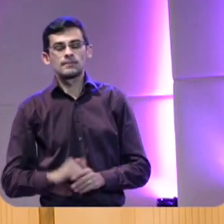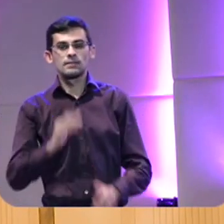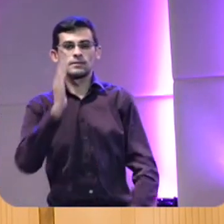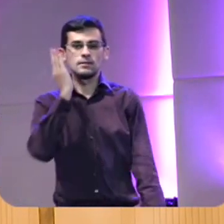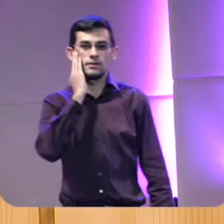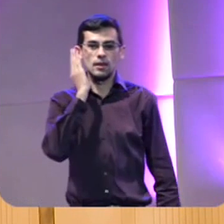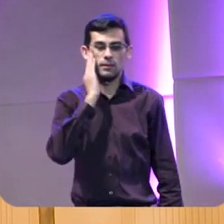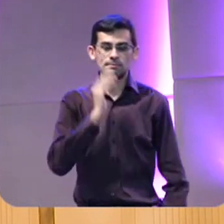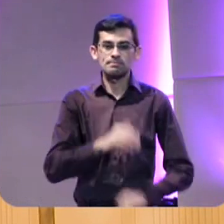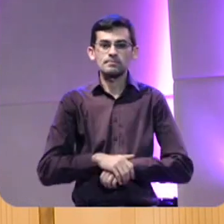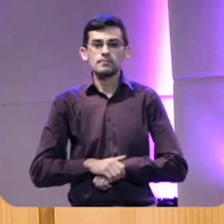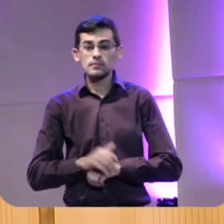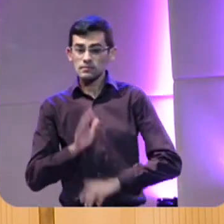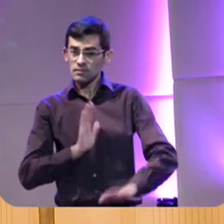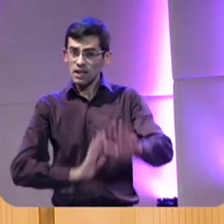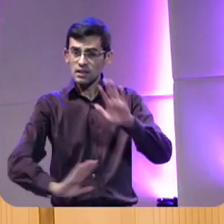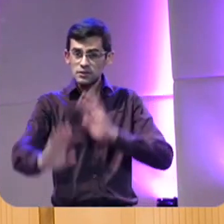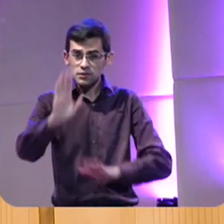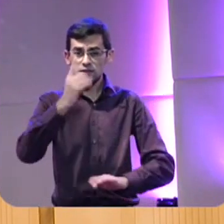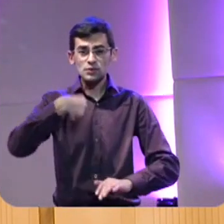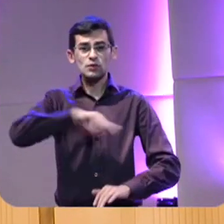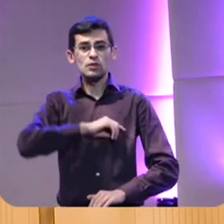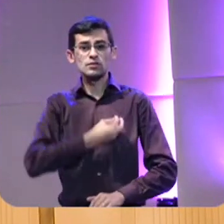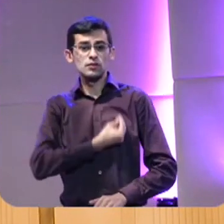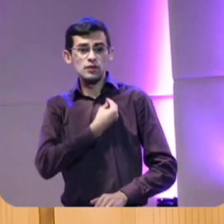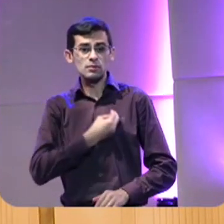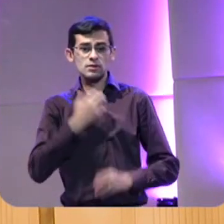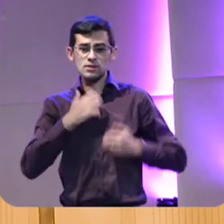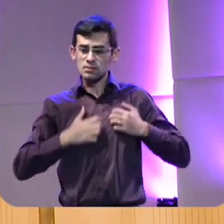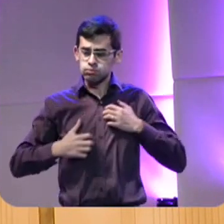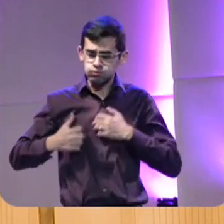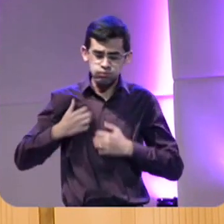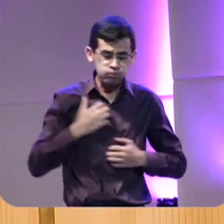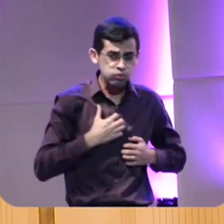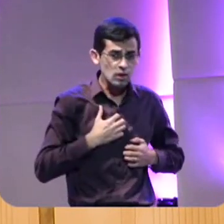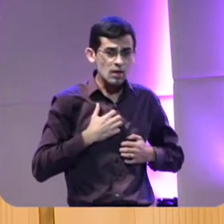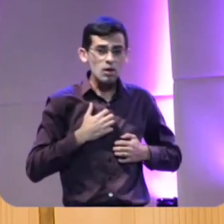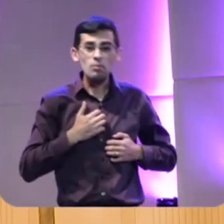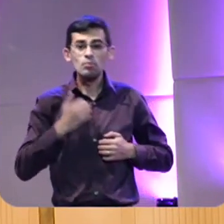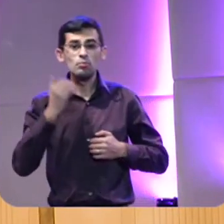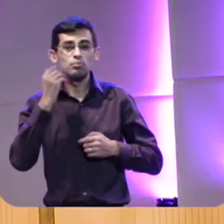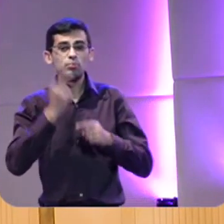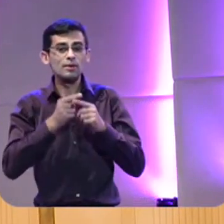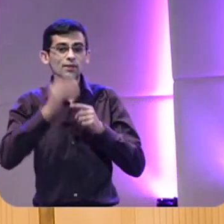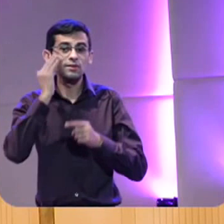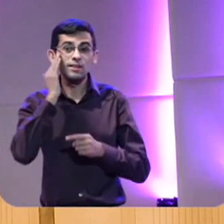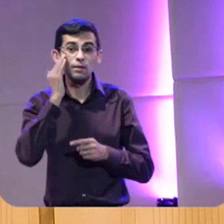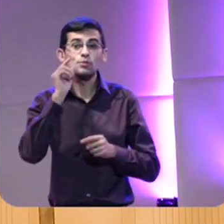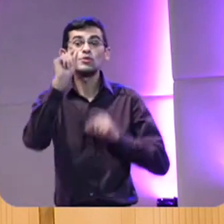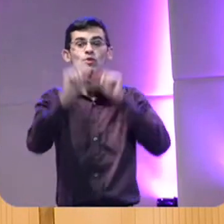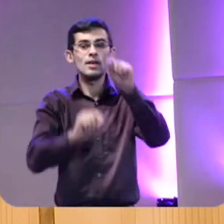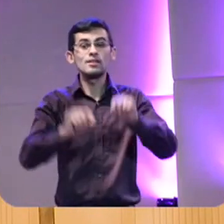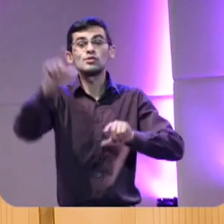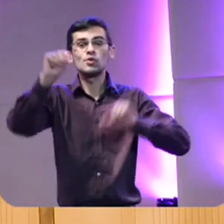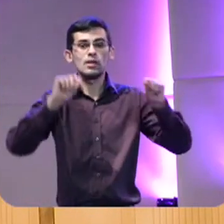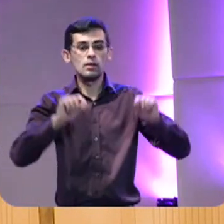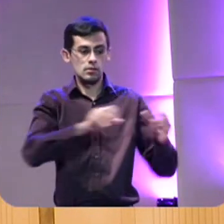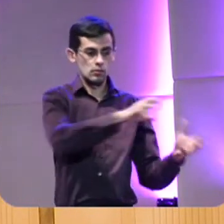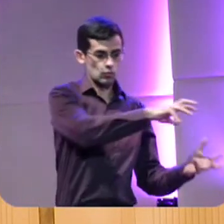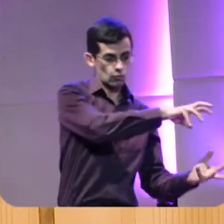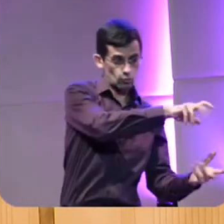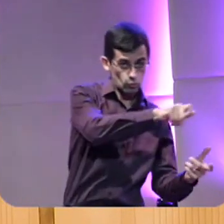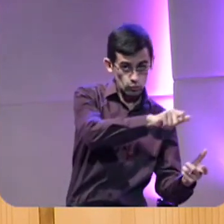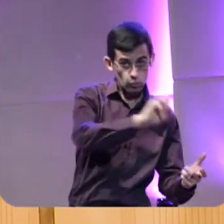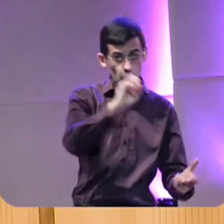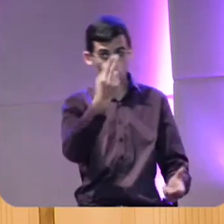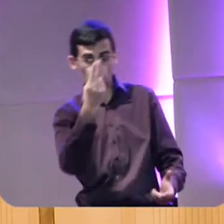Sabe, uma das coisas que às vezes a gente vive essa angústia é porque a gente não entende de que lado a gente está. Querido, você faz